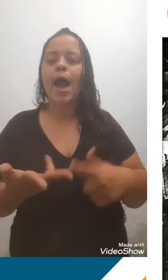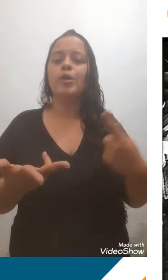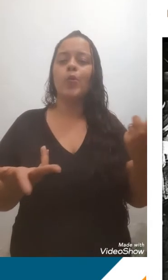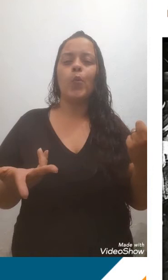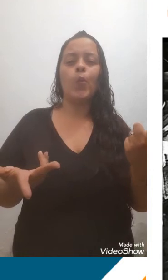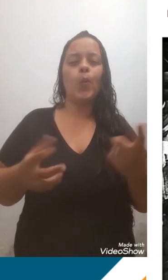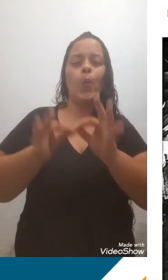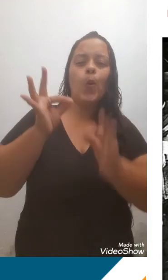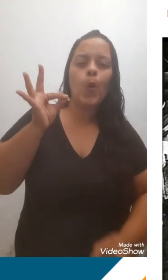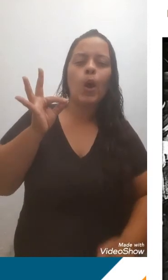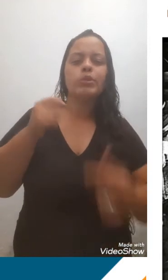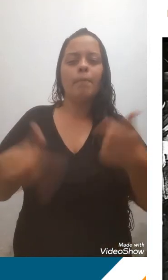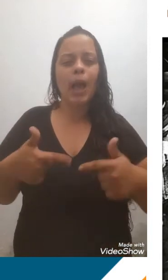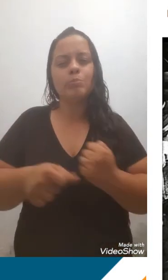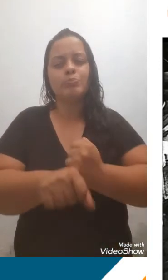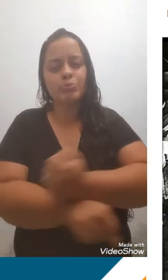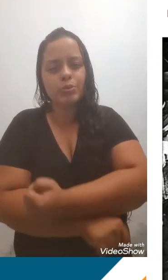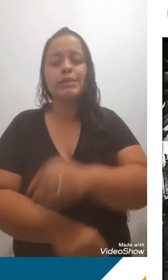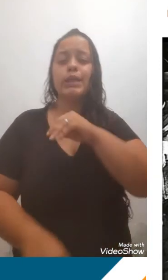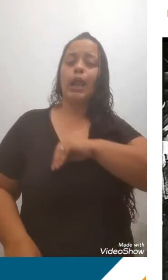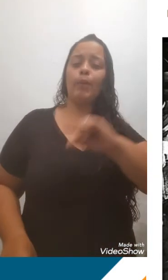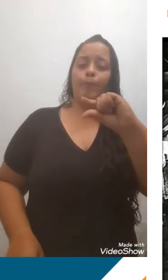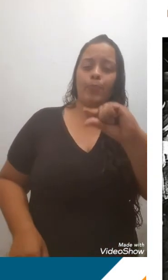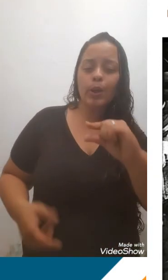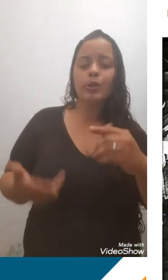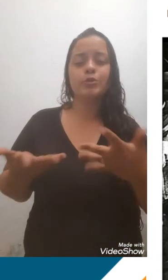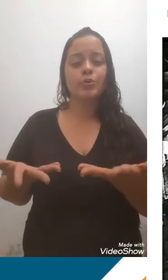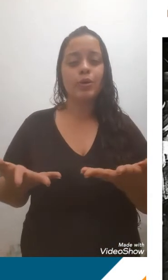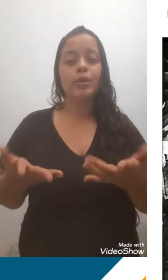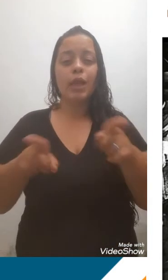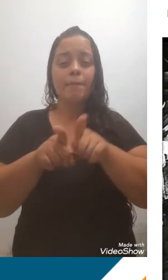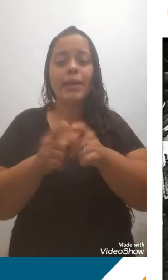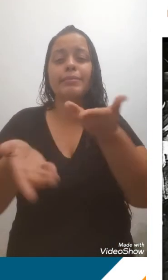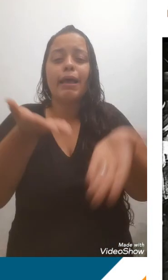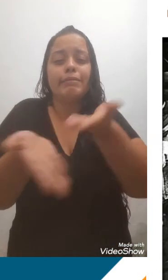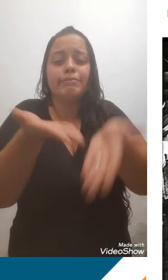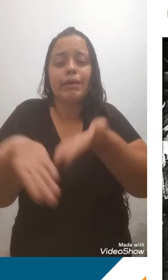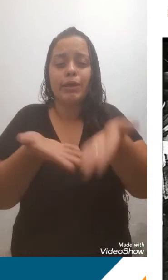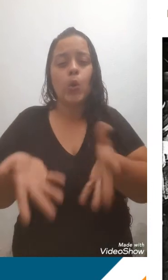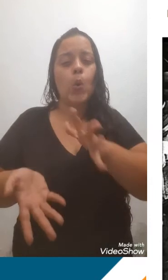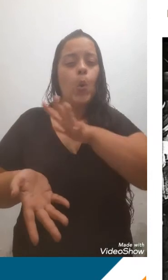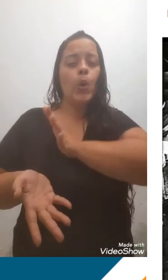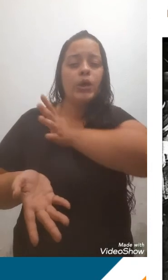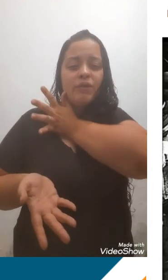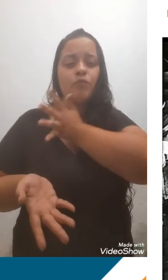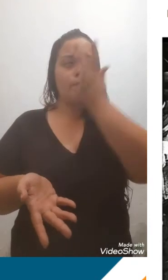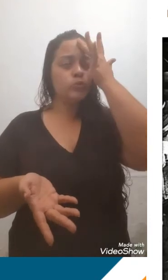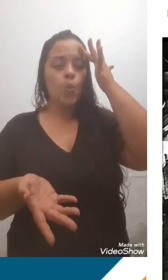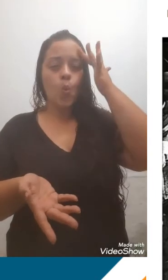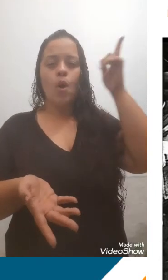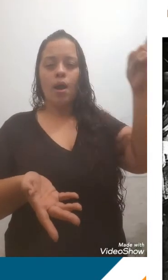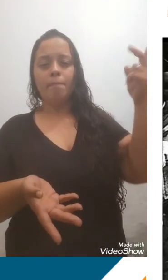as longuíssimas jornadas de trabalho, salário baixo, ao péssimo tratamento dos patrões,